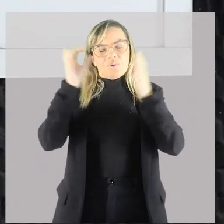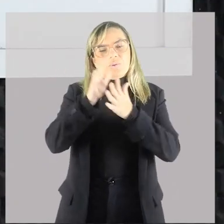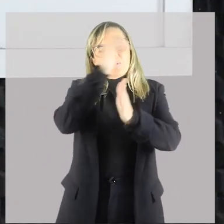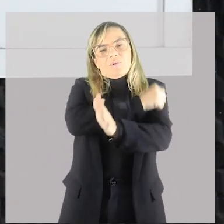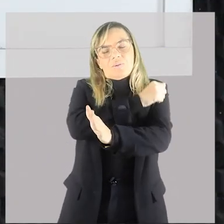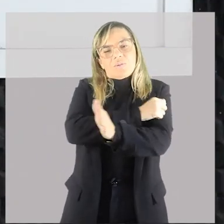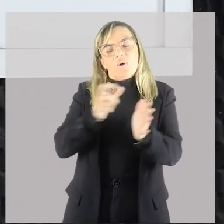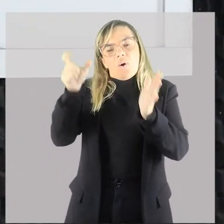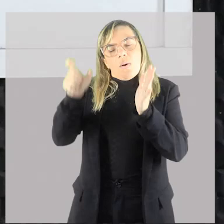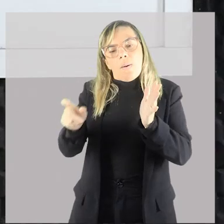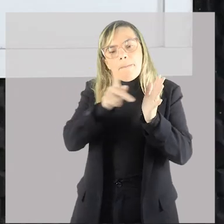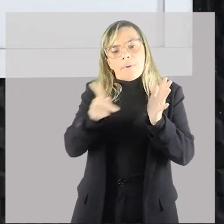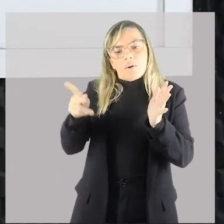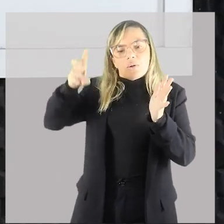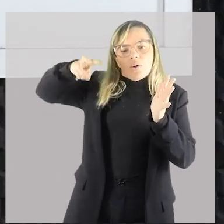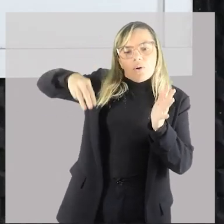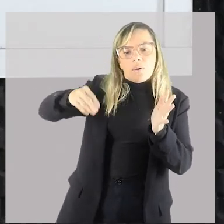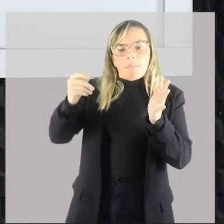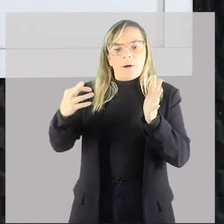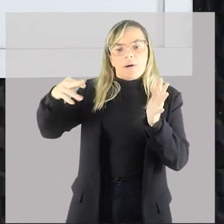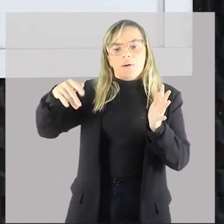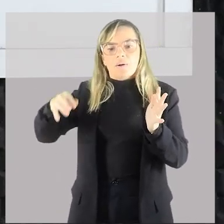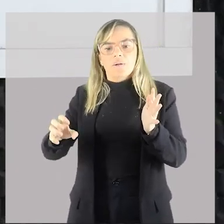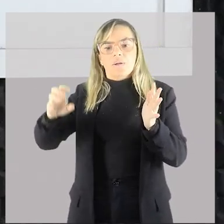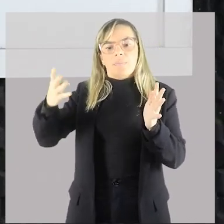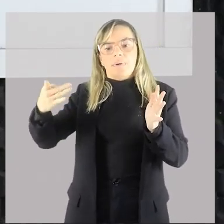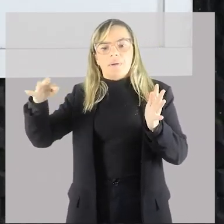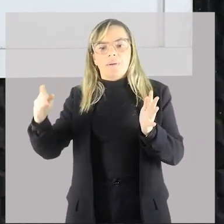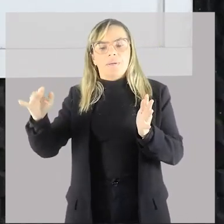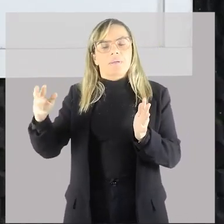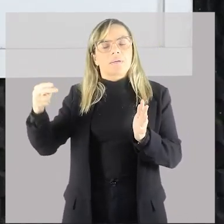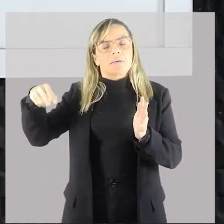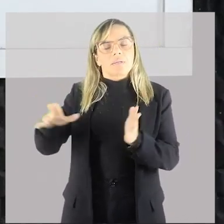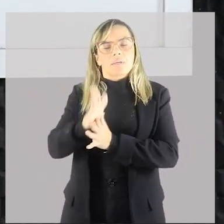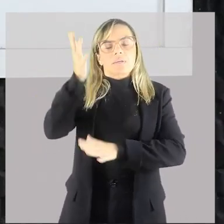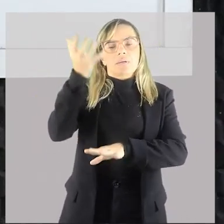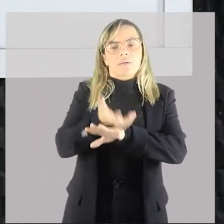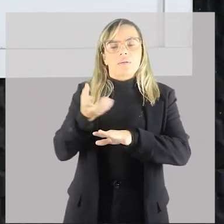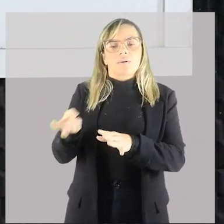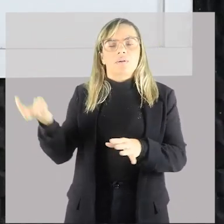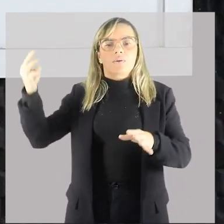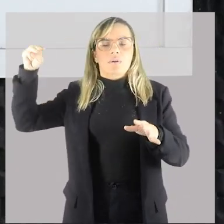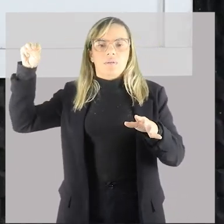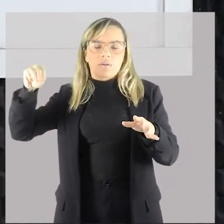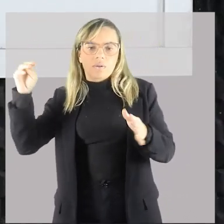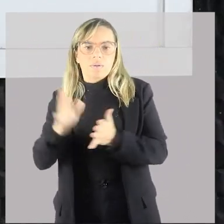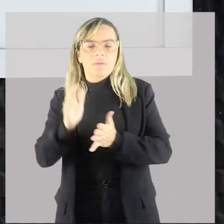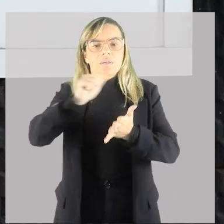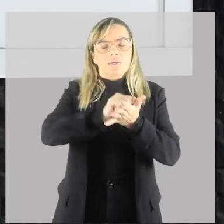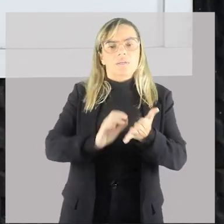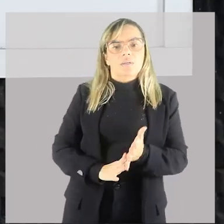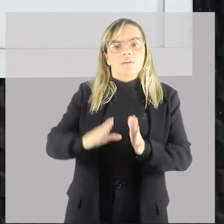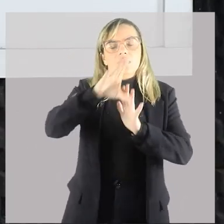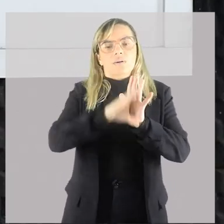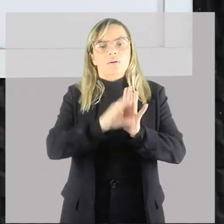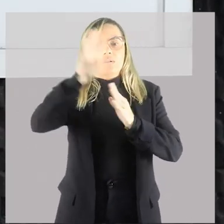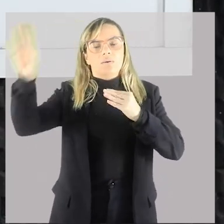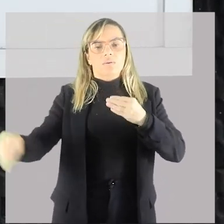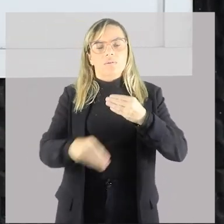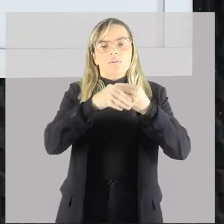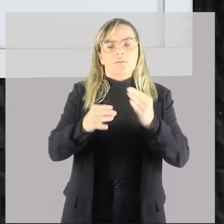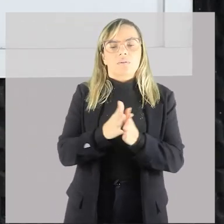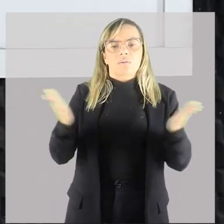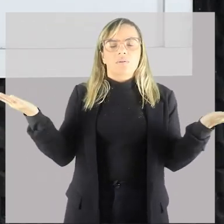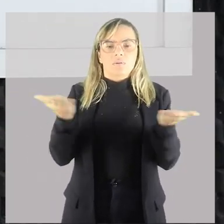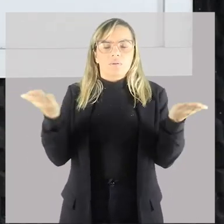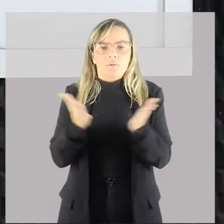Olá pessoal, aqui é o professor Maroni Beckman, professor de matemática. Estamos aqui nas nossas atividades curriculares complementares e hoje